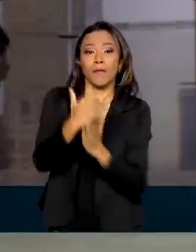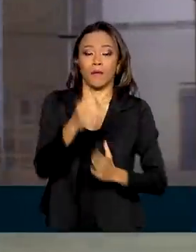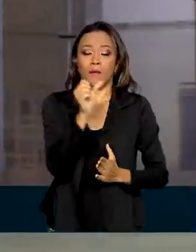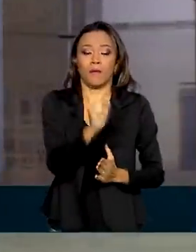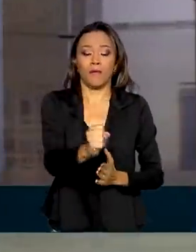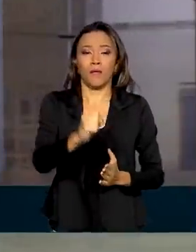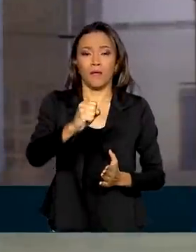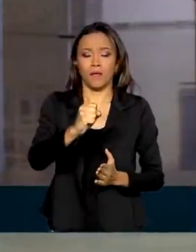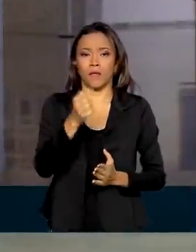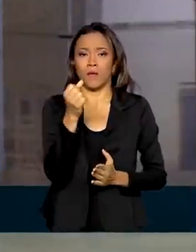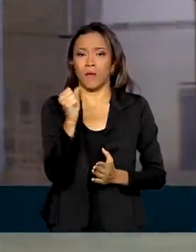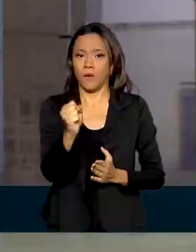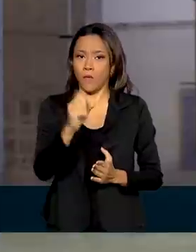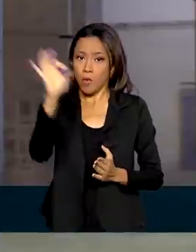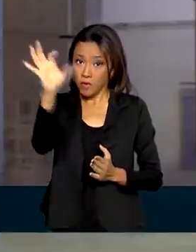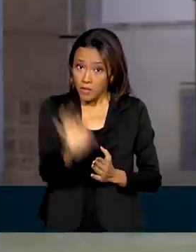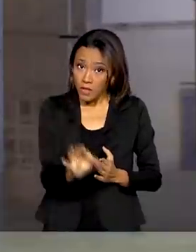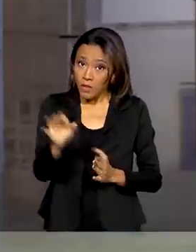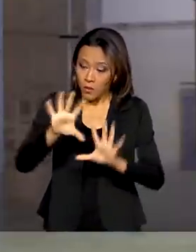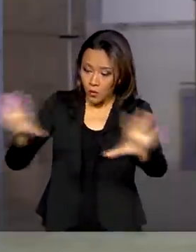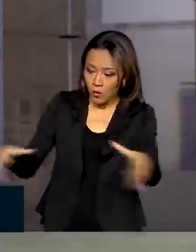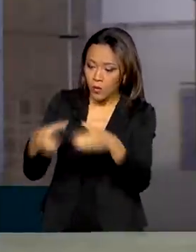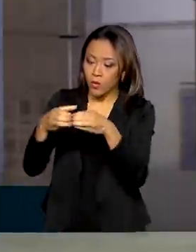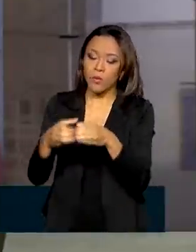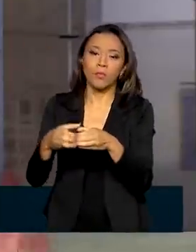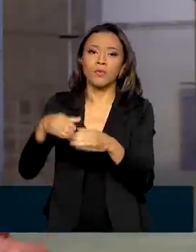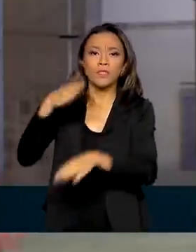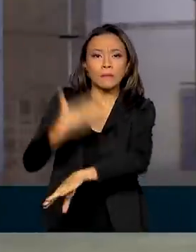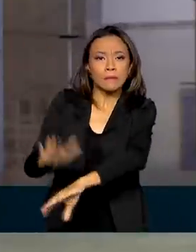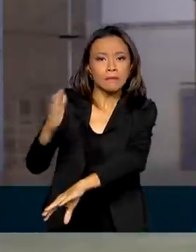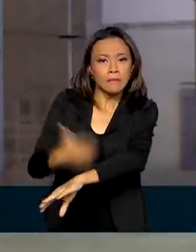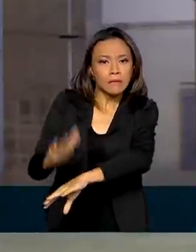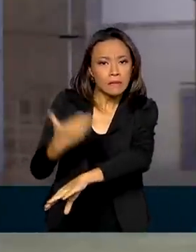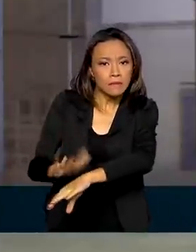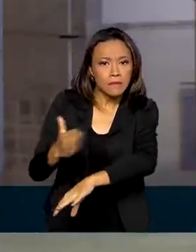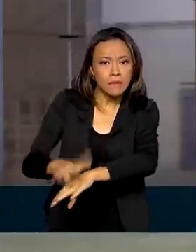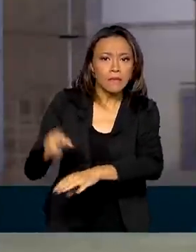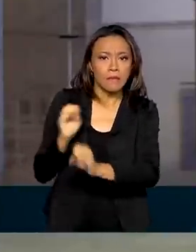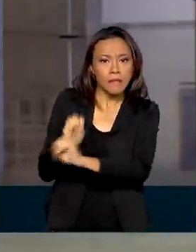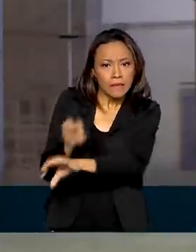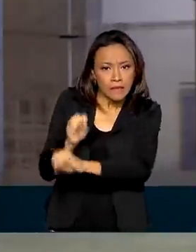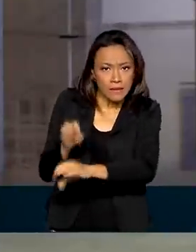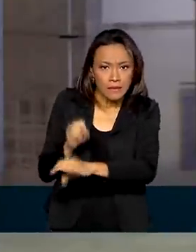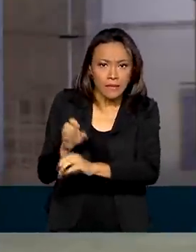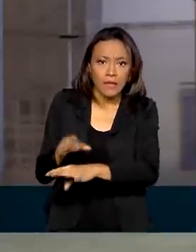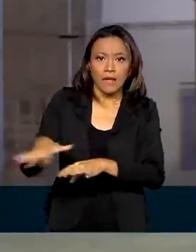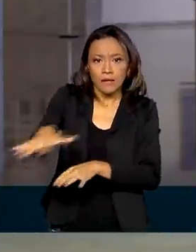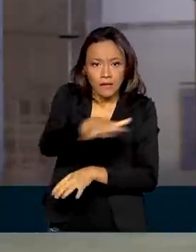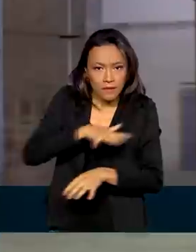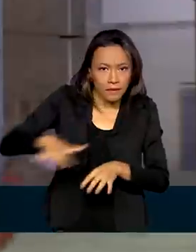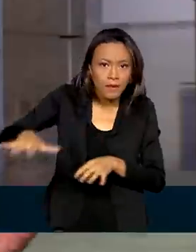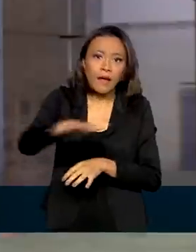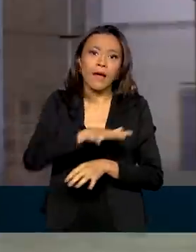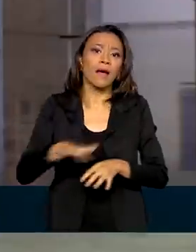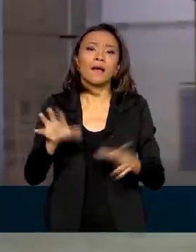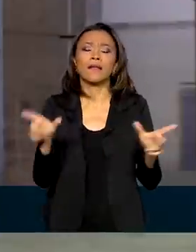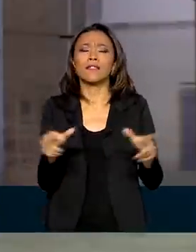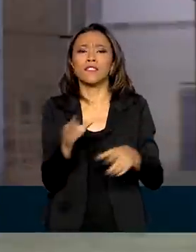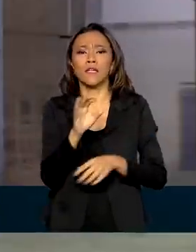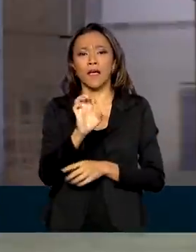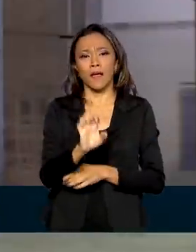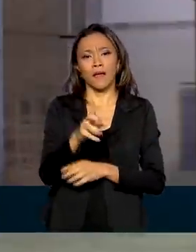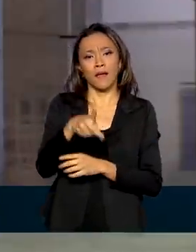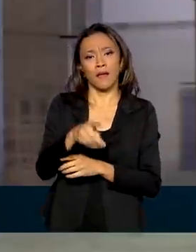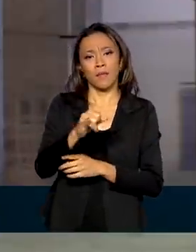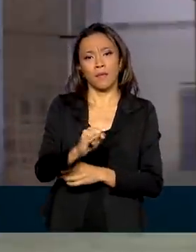no número de especialistas treinados no nível fundamental e intermediário em epidemiologia. Com isso, o Brasil